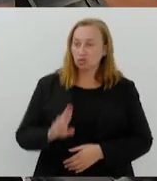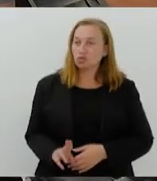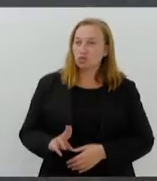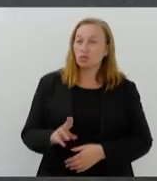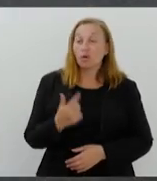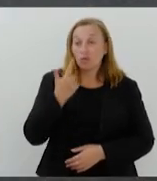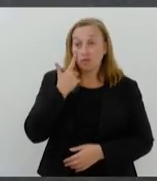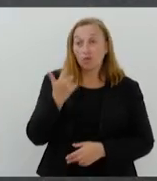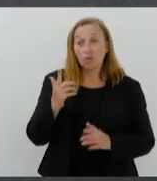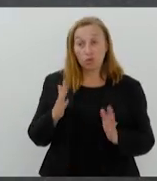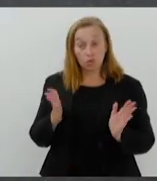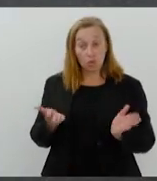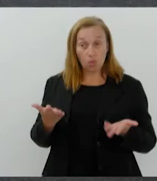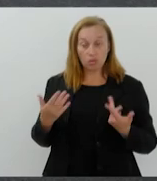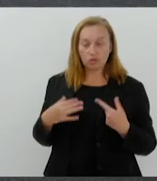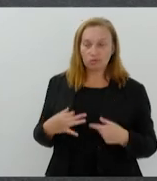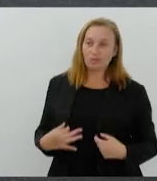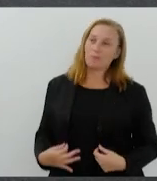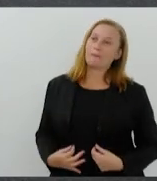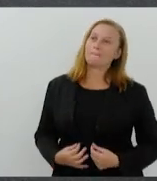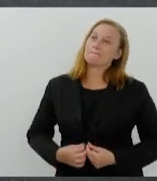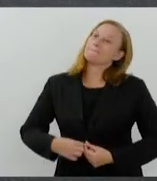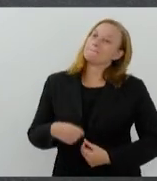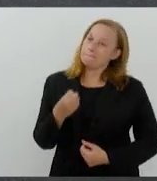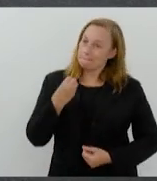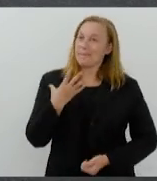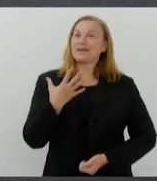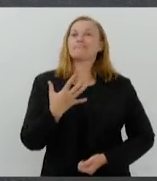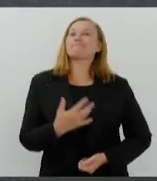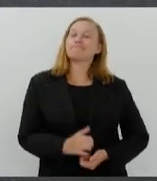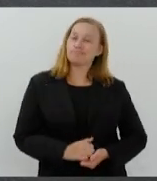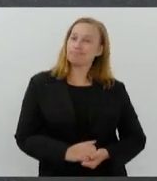hoje eu estou bem participativo.